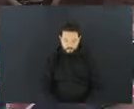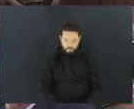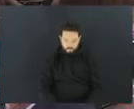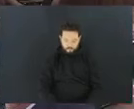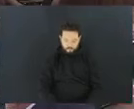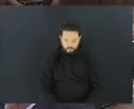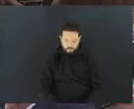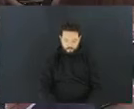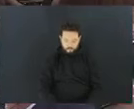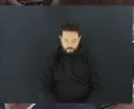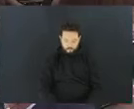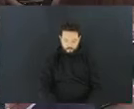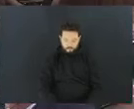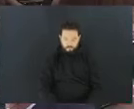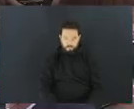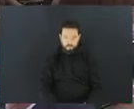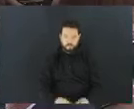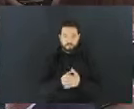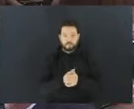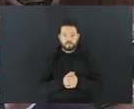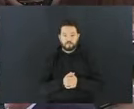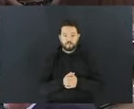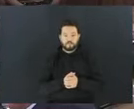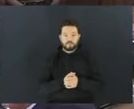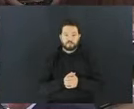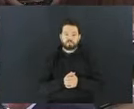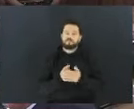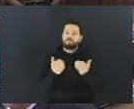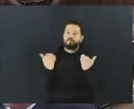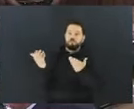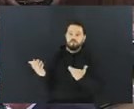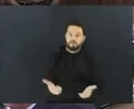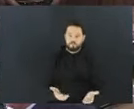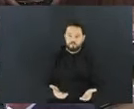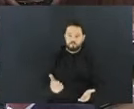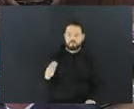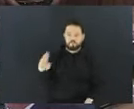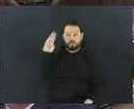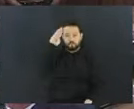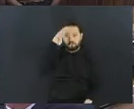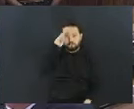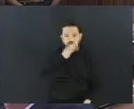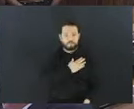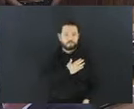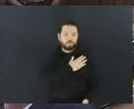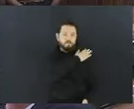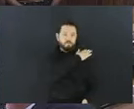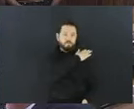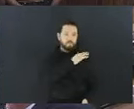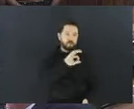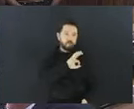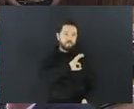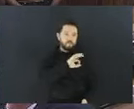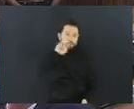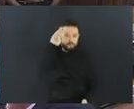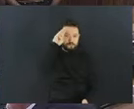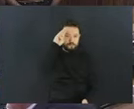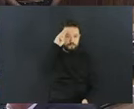tenente-coronel Darani Luiz Alves de Oliveira, comandante do 13º Batalhão da Polícia Militar. Muito obrigado pela